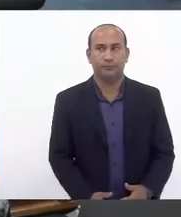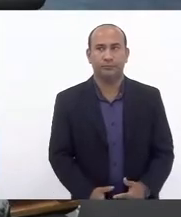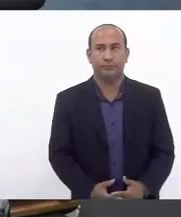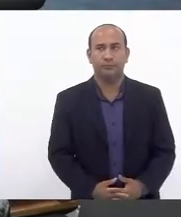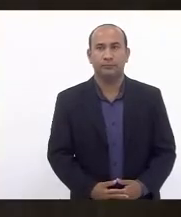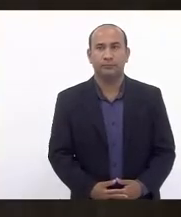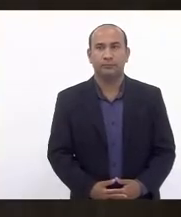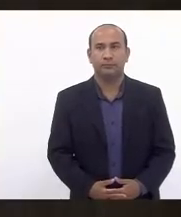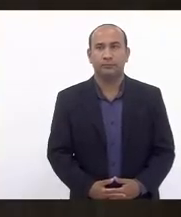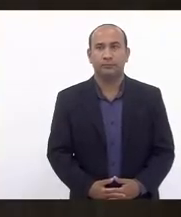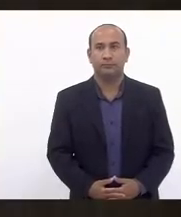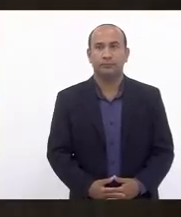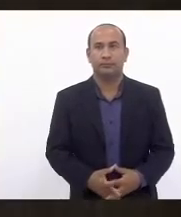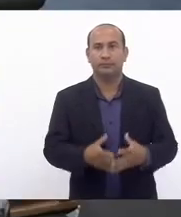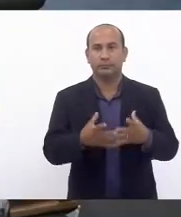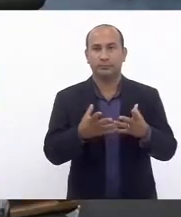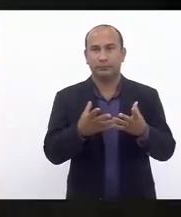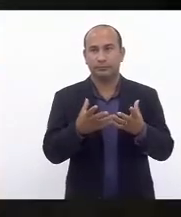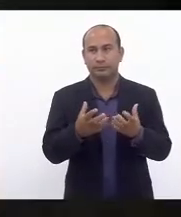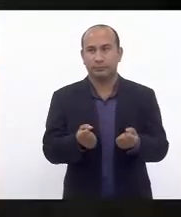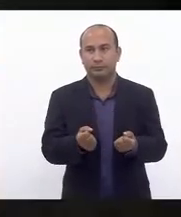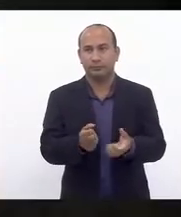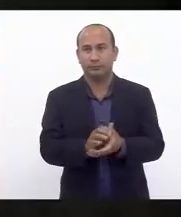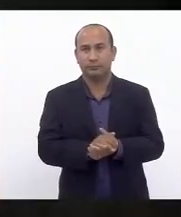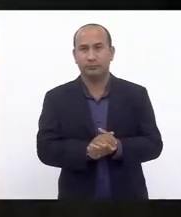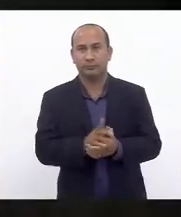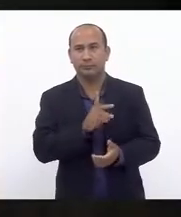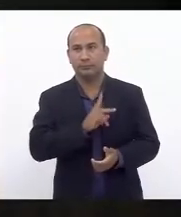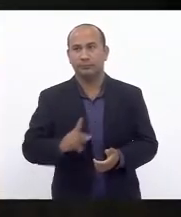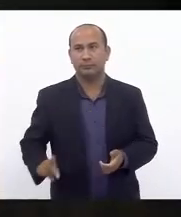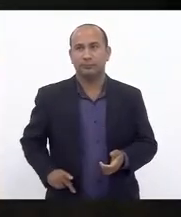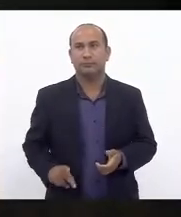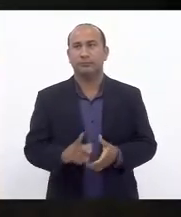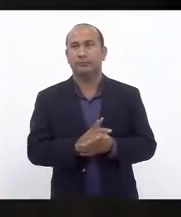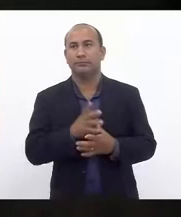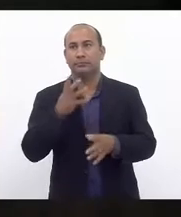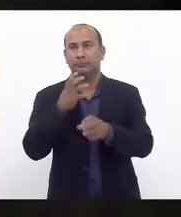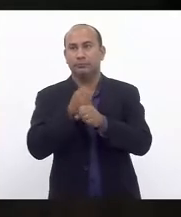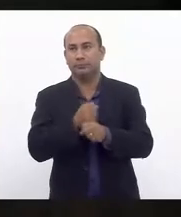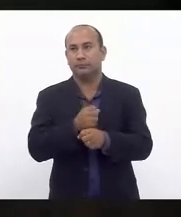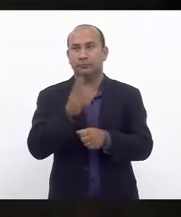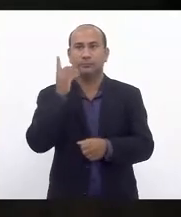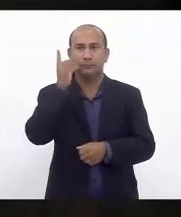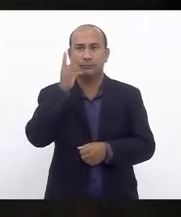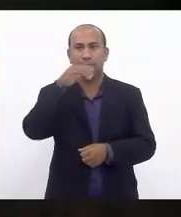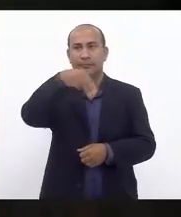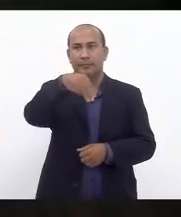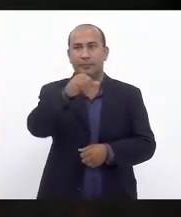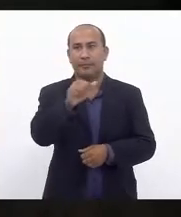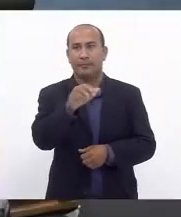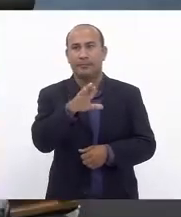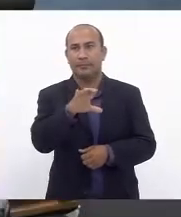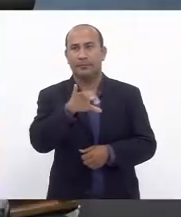Parecer favorável, senhor presidente. Pela Comissão de Orçamento, deputado Márcio Pacheco.